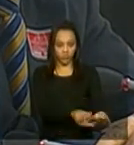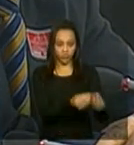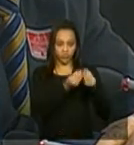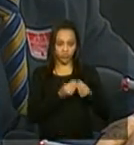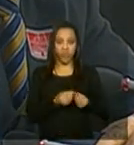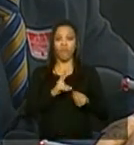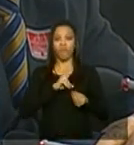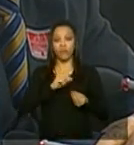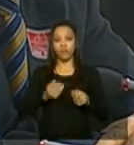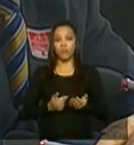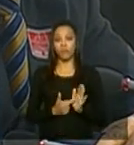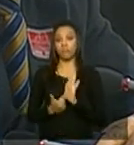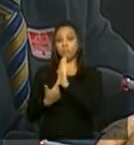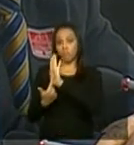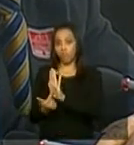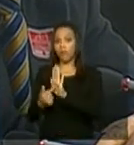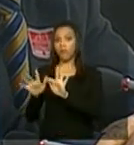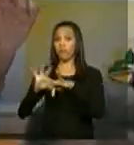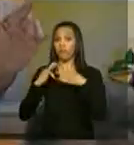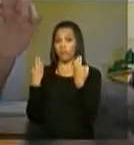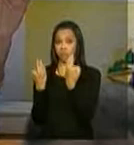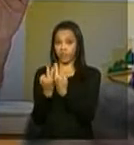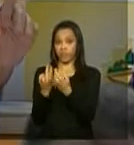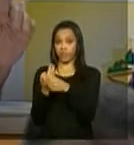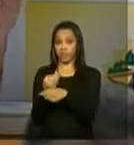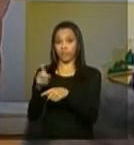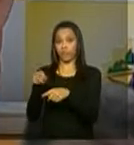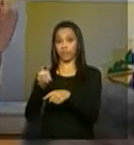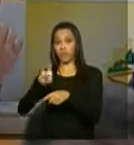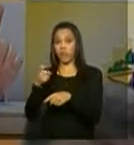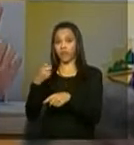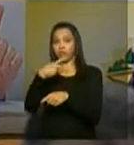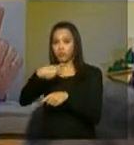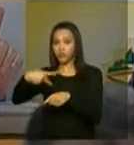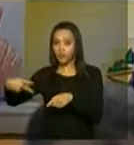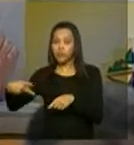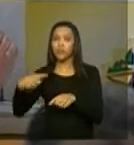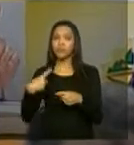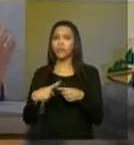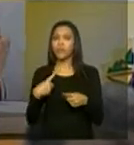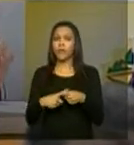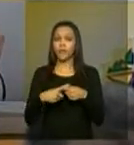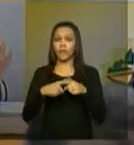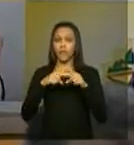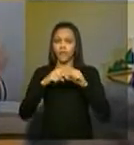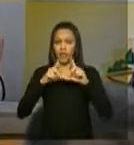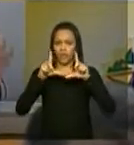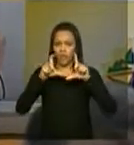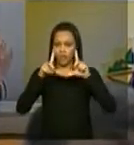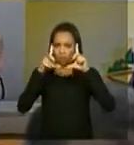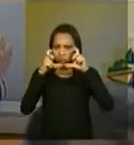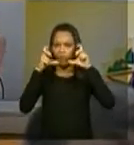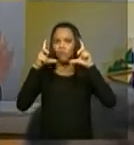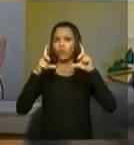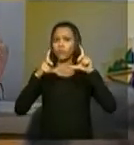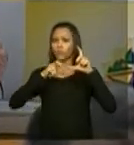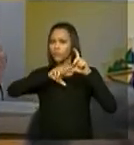familiares porque toda e qualquer imagem será absolutamente